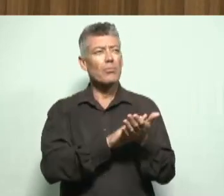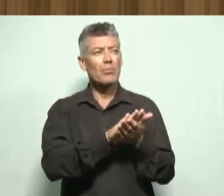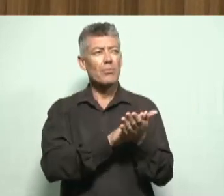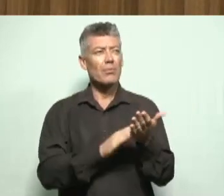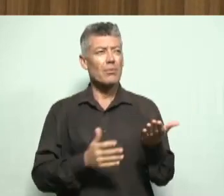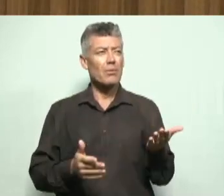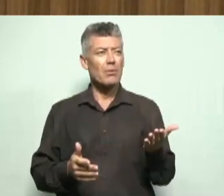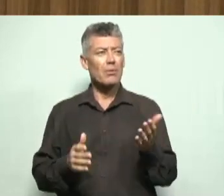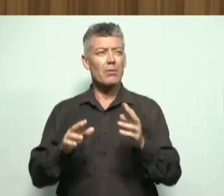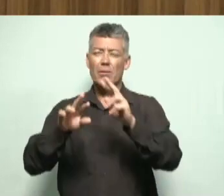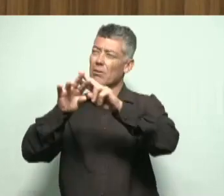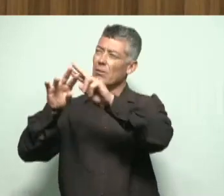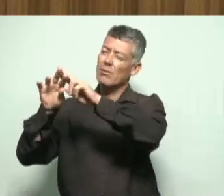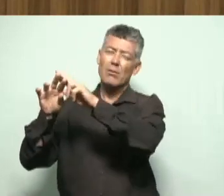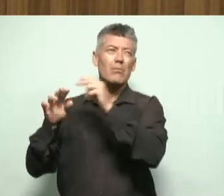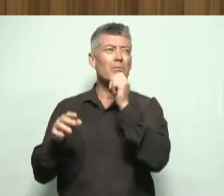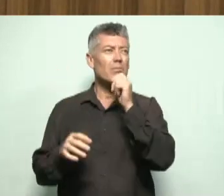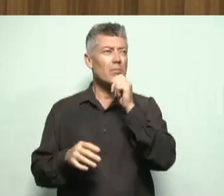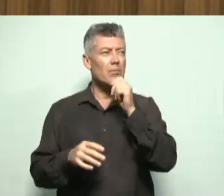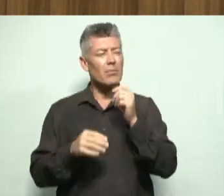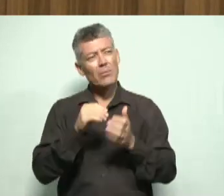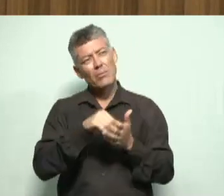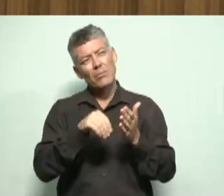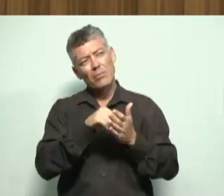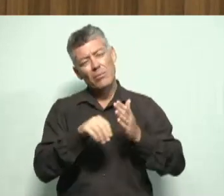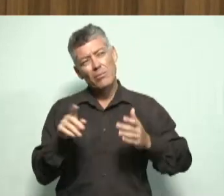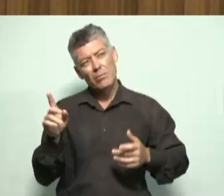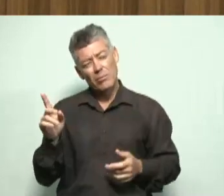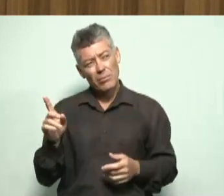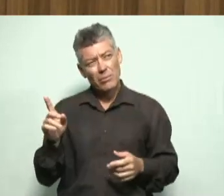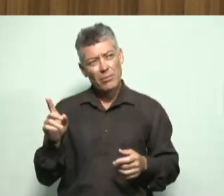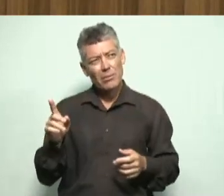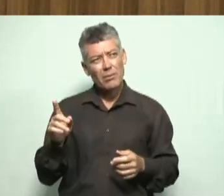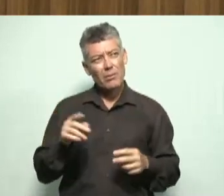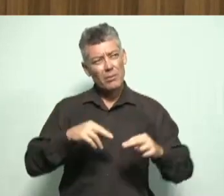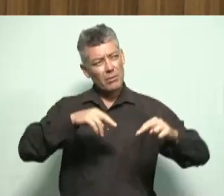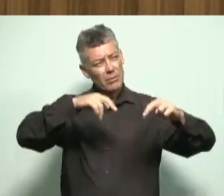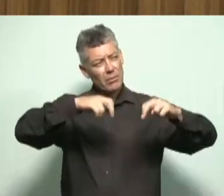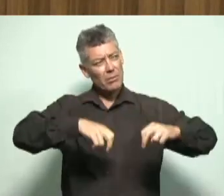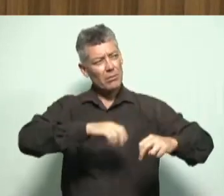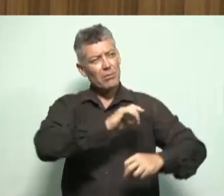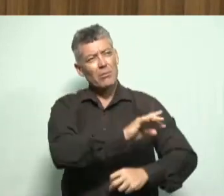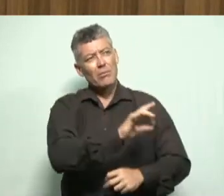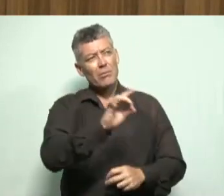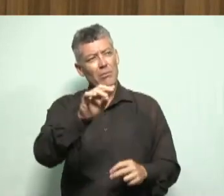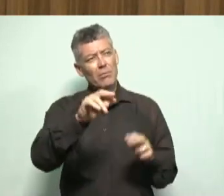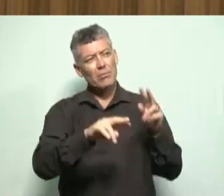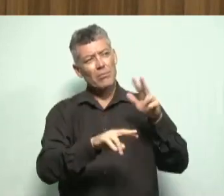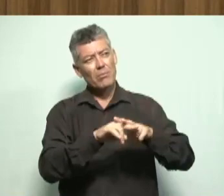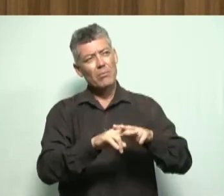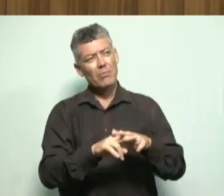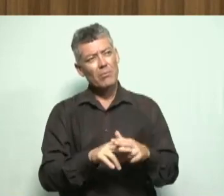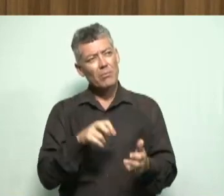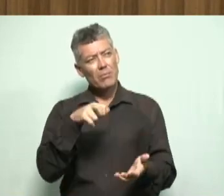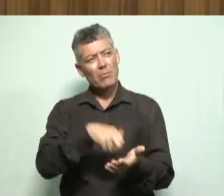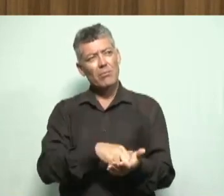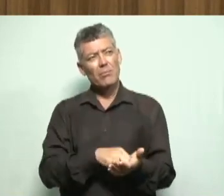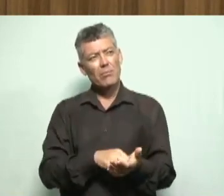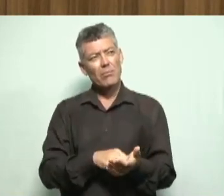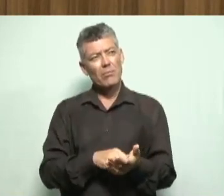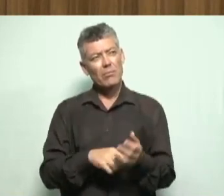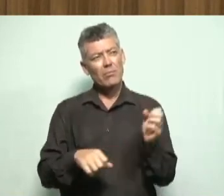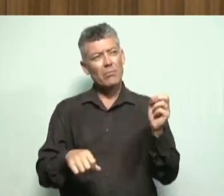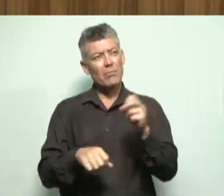prisional. E outra coisa, será que o secretário senta com cada um que vai ser preso, que é condenado, que vai para a